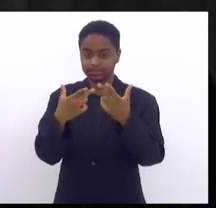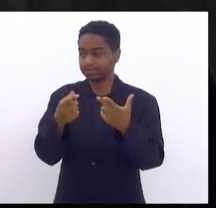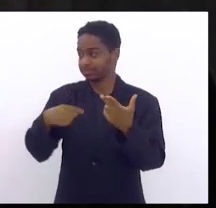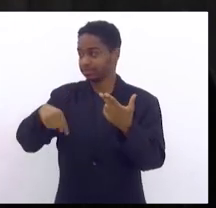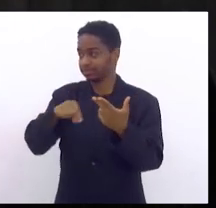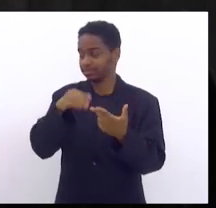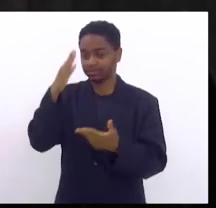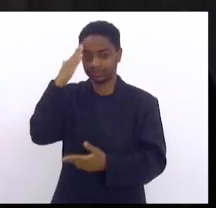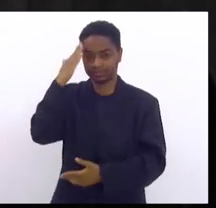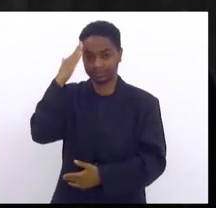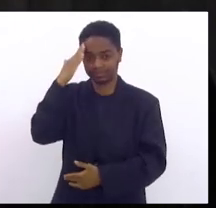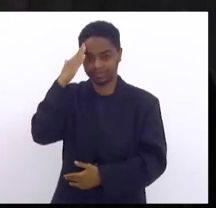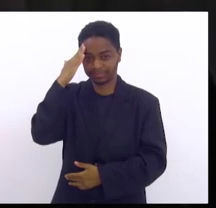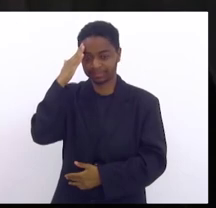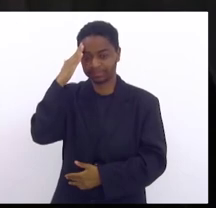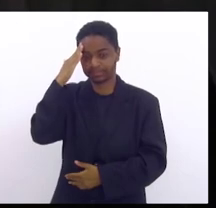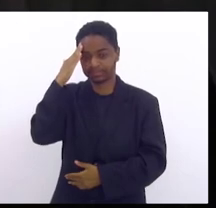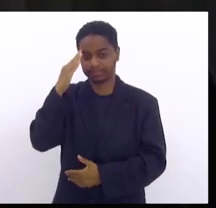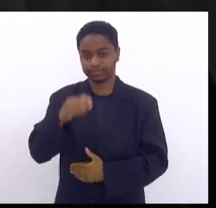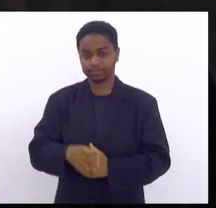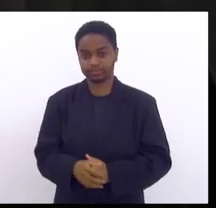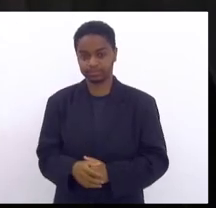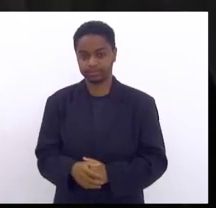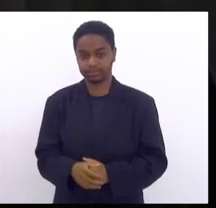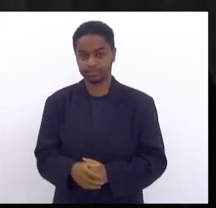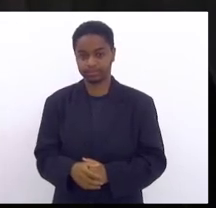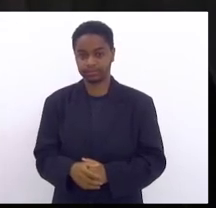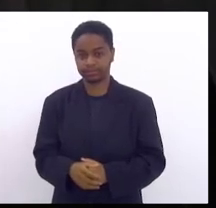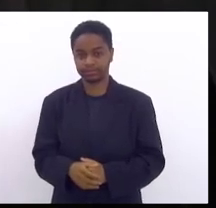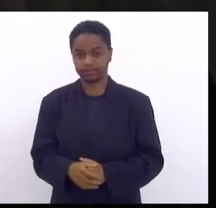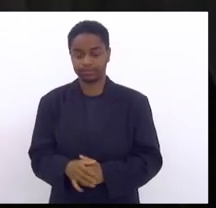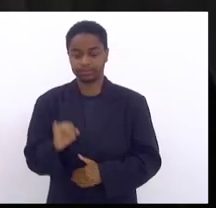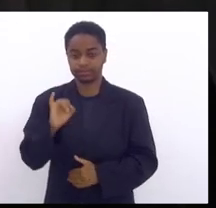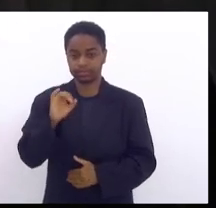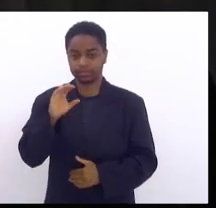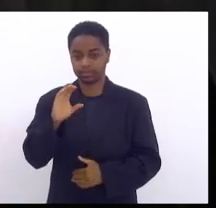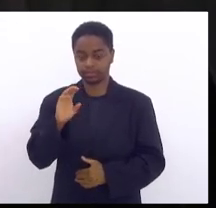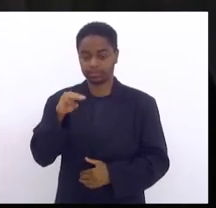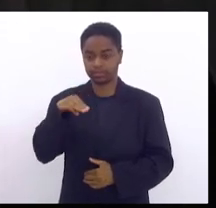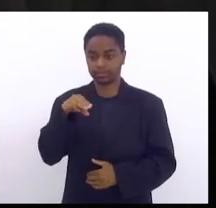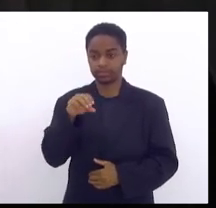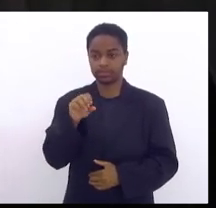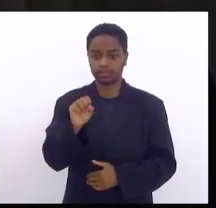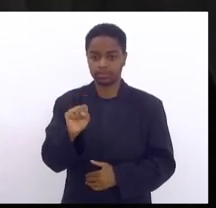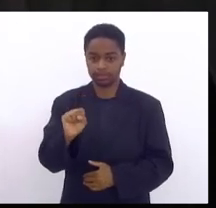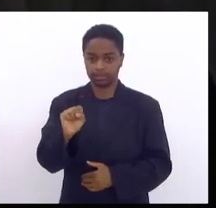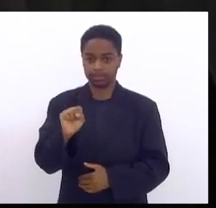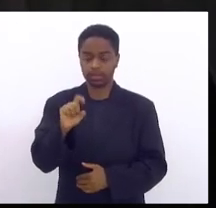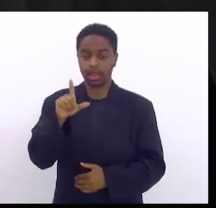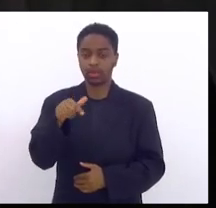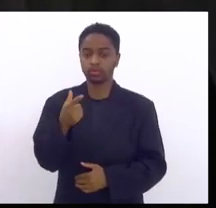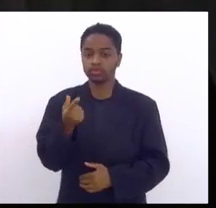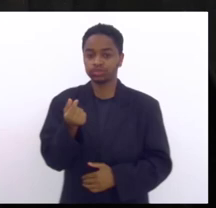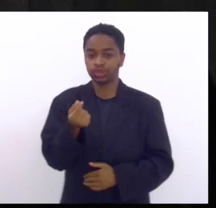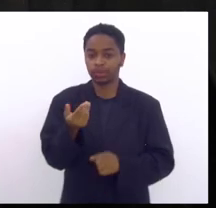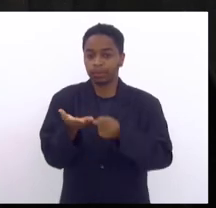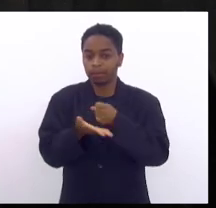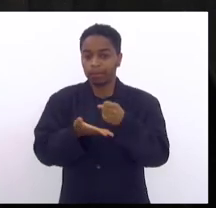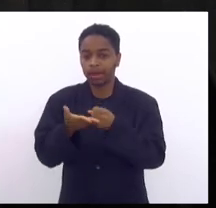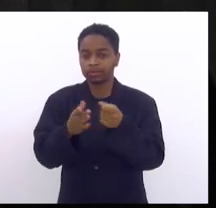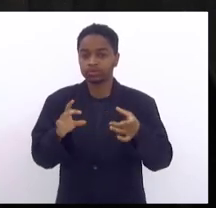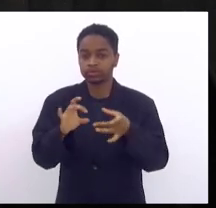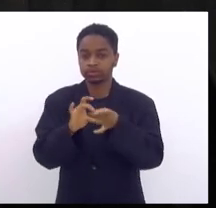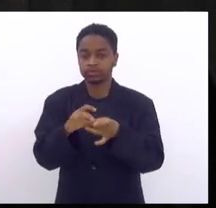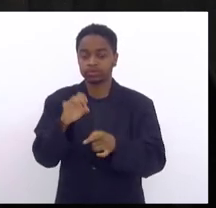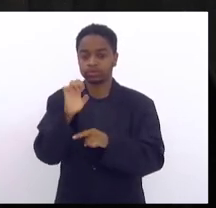Vossa Excelência, deputado Valda Ceasa, o ICMS é o recurso básico do Estado do